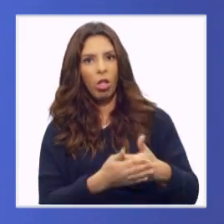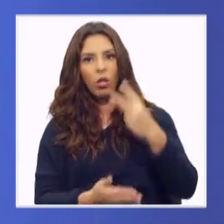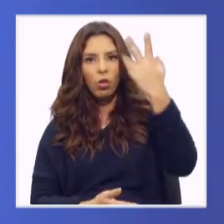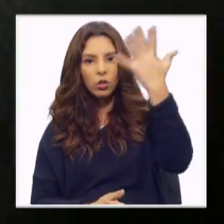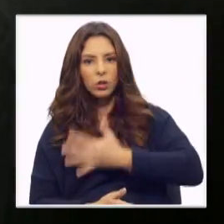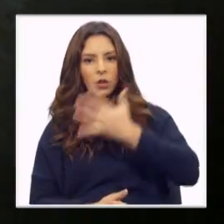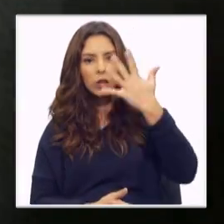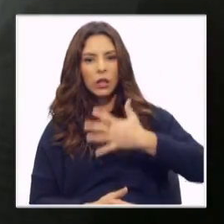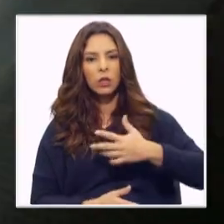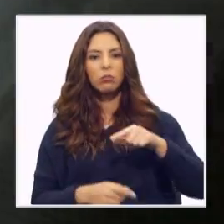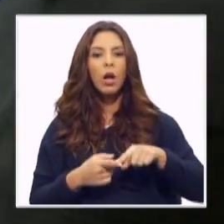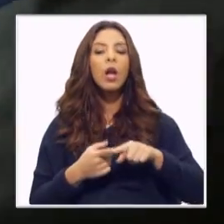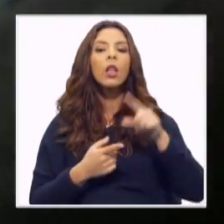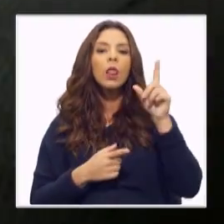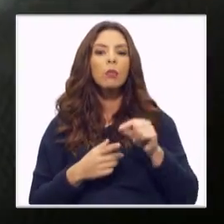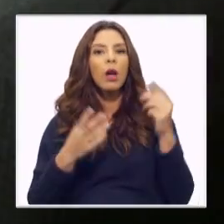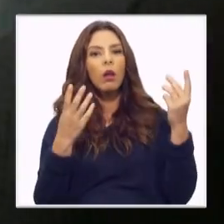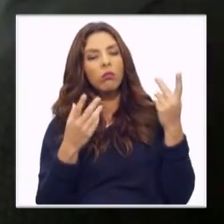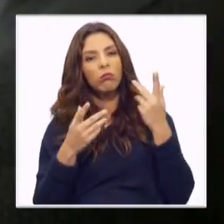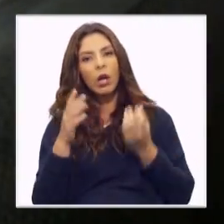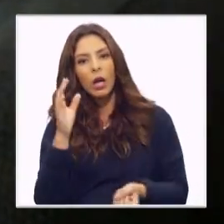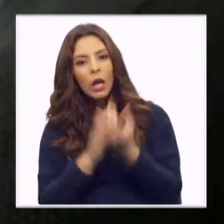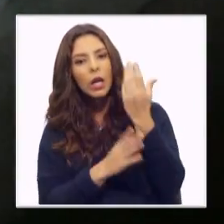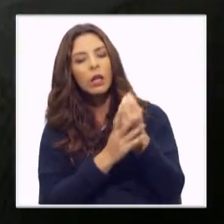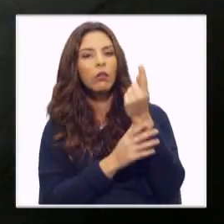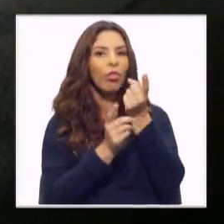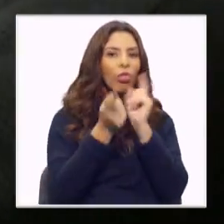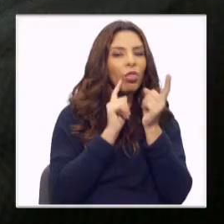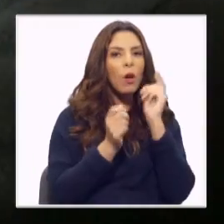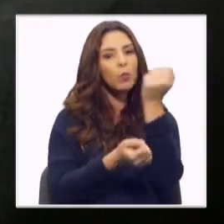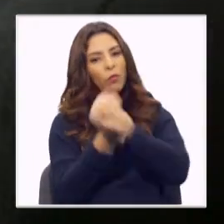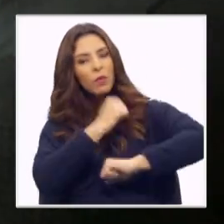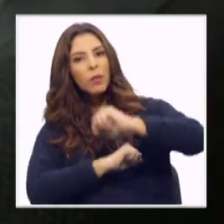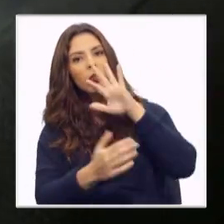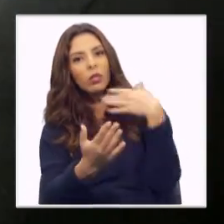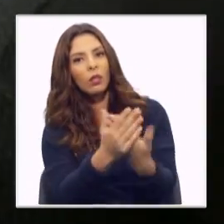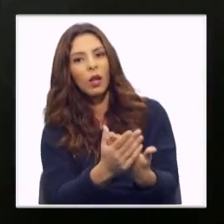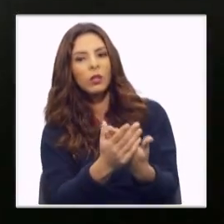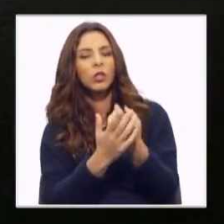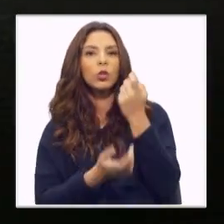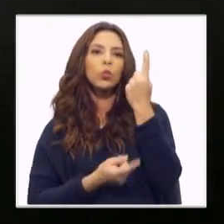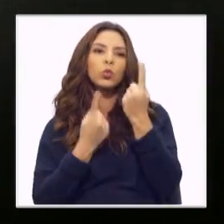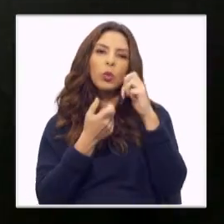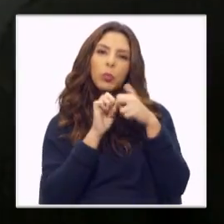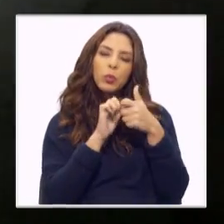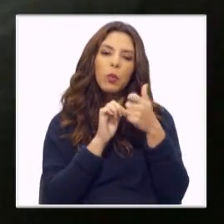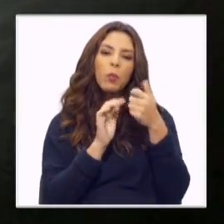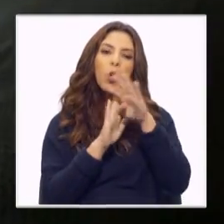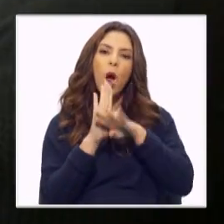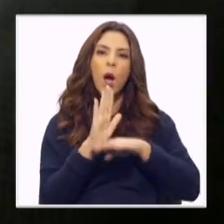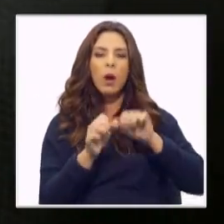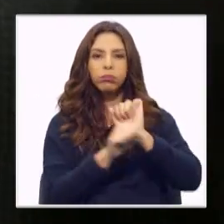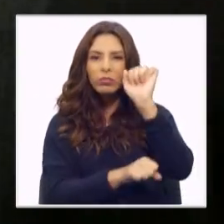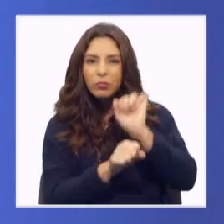2 dias para entregar. Durante o processo em si de estar a criar, modelar e a animar, talvez houve assim uns pequenos problemas